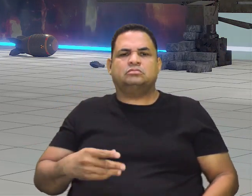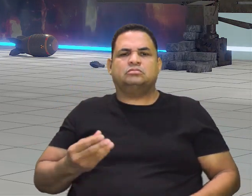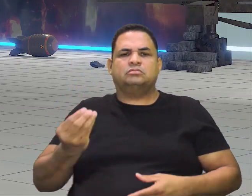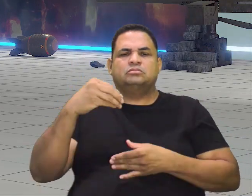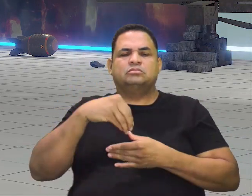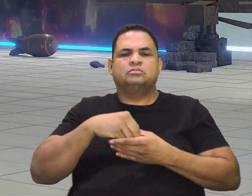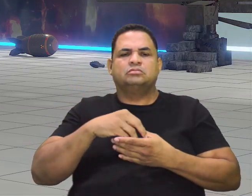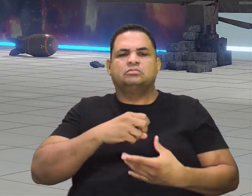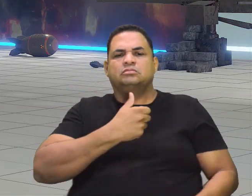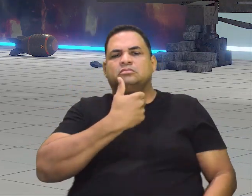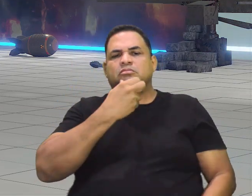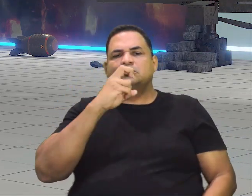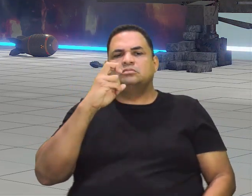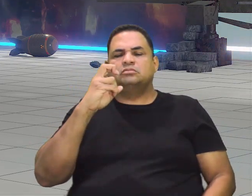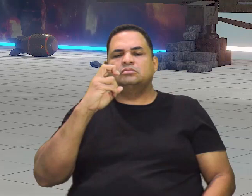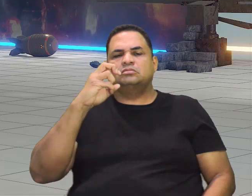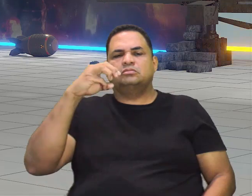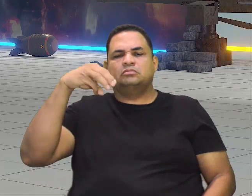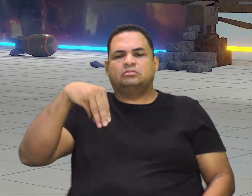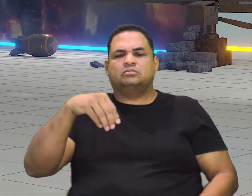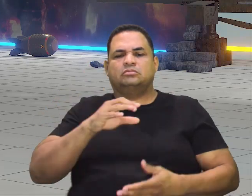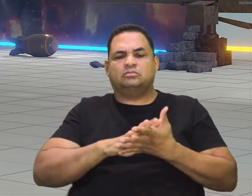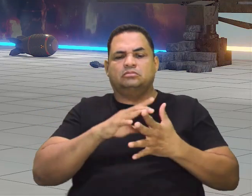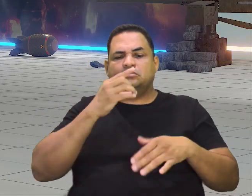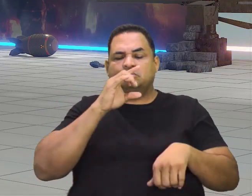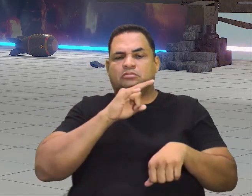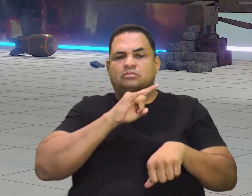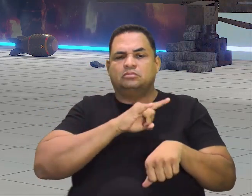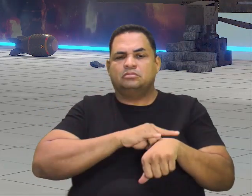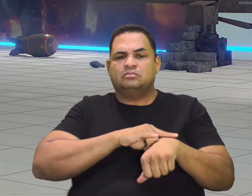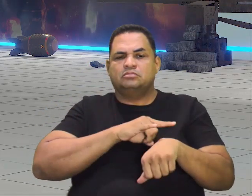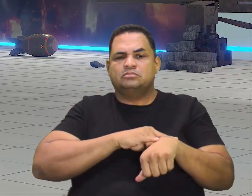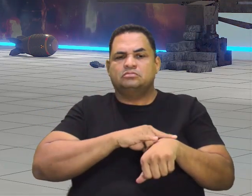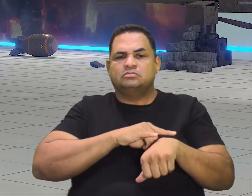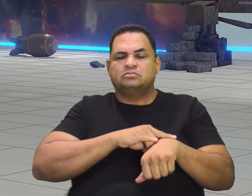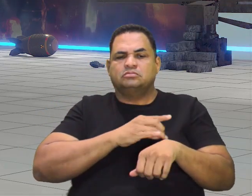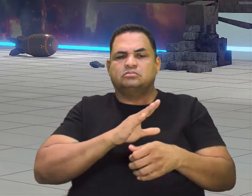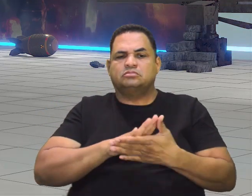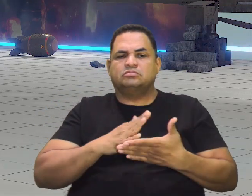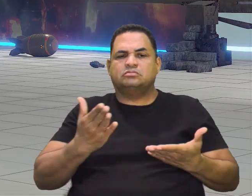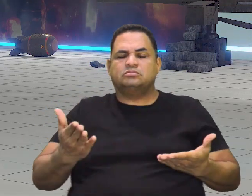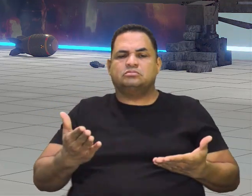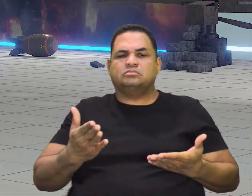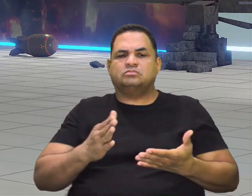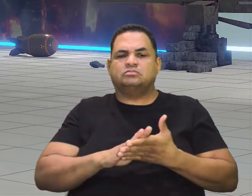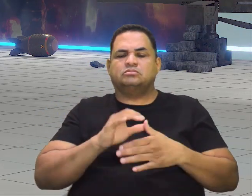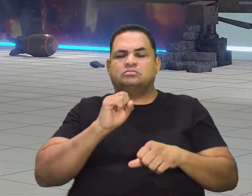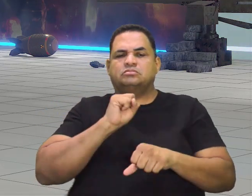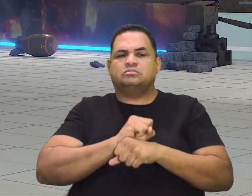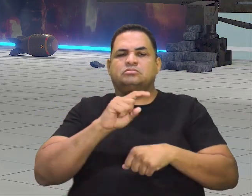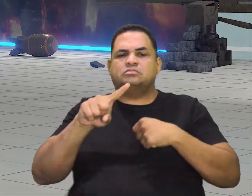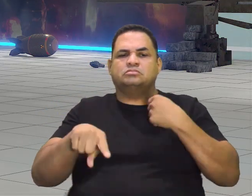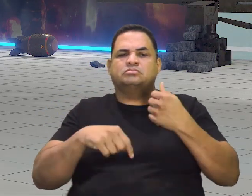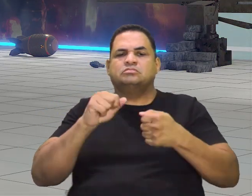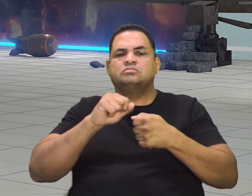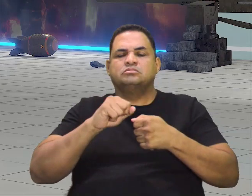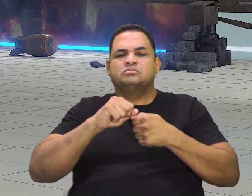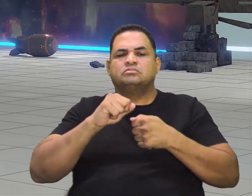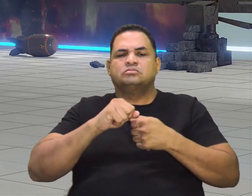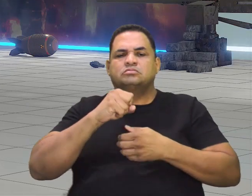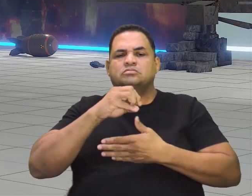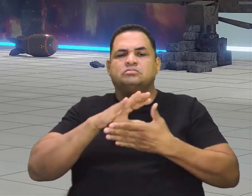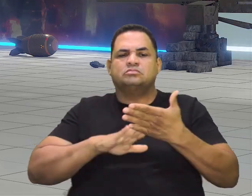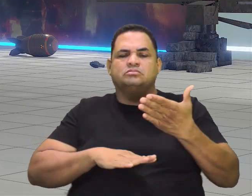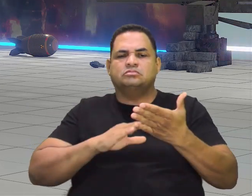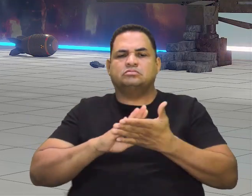Dentro desses 15 minutos que vocês têm aí de intervalo, parem, leiam o texto complementar e depois façam a atividade.